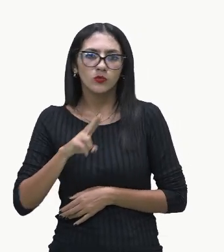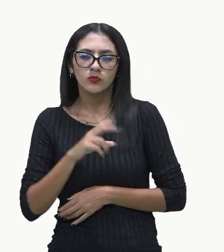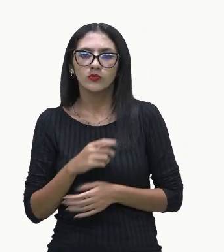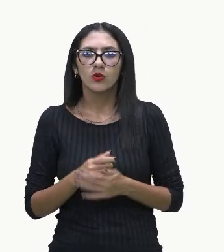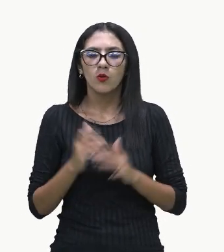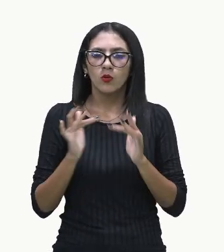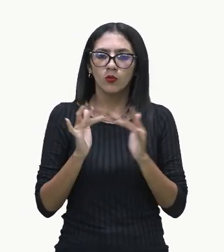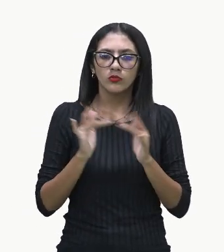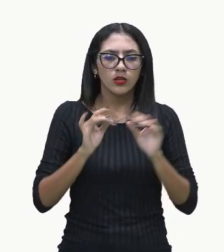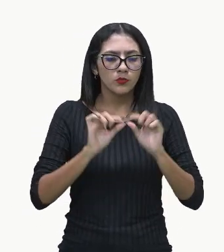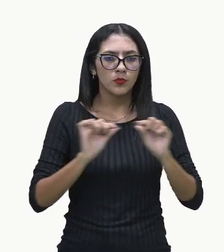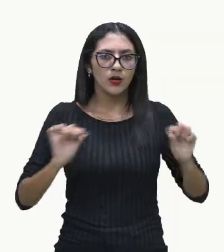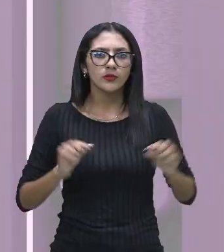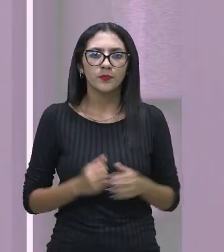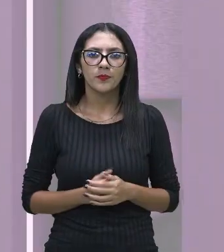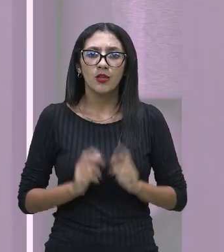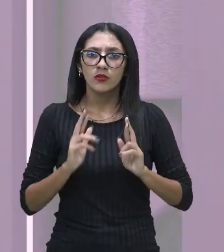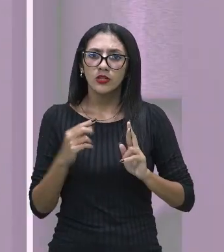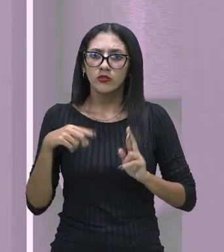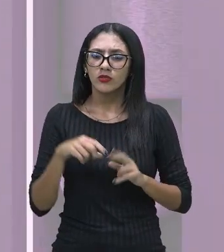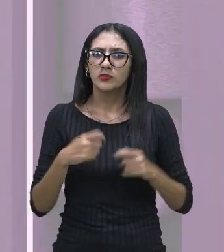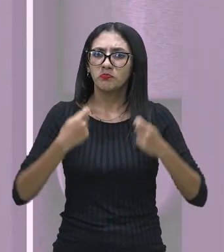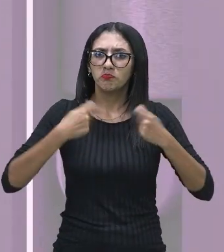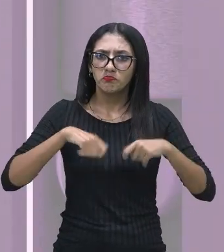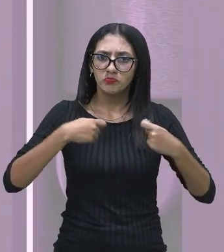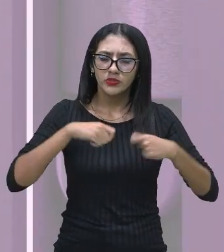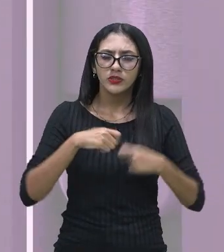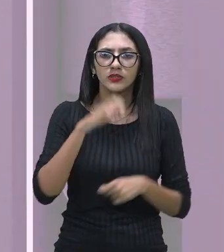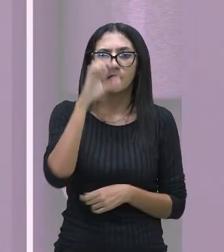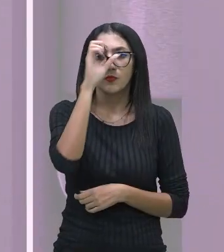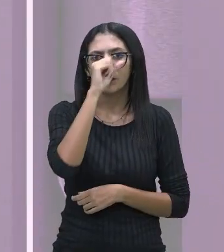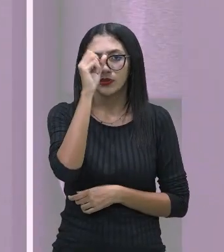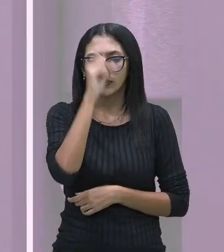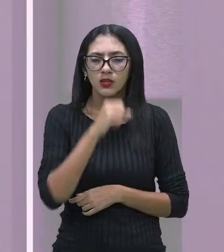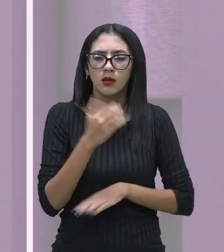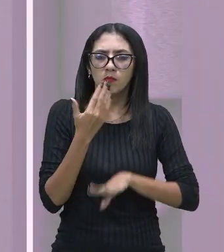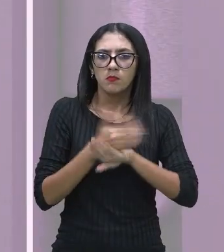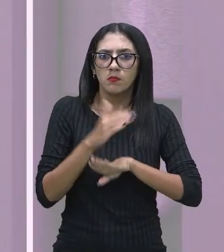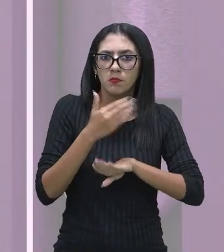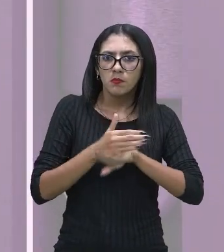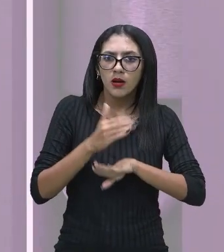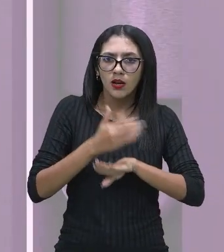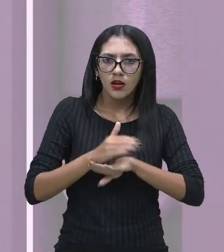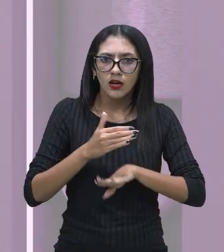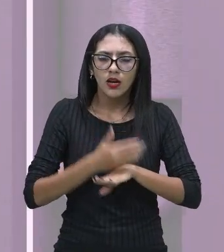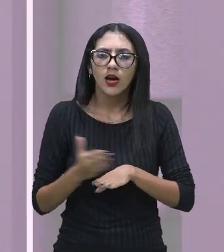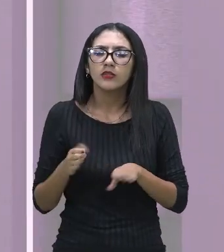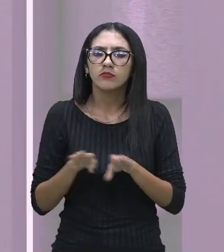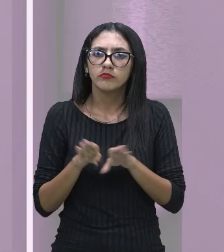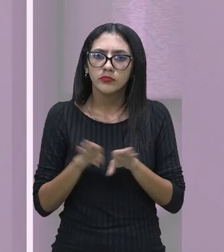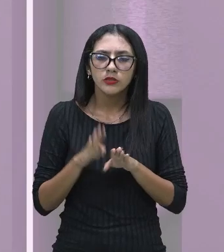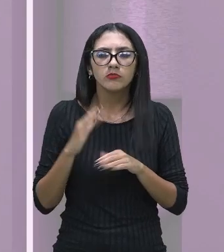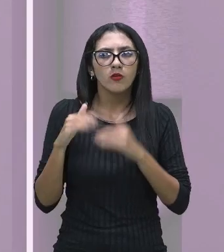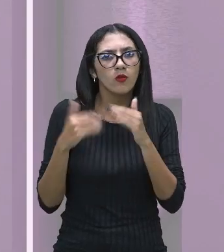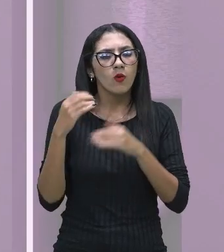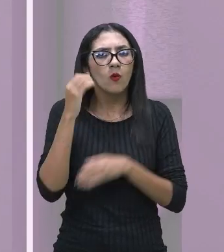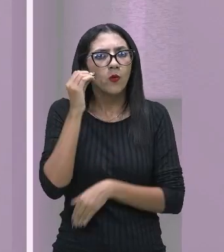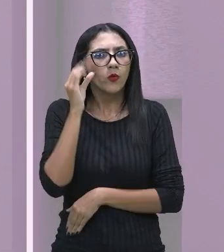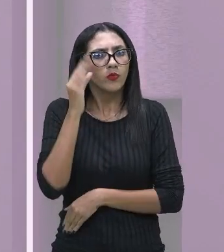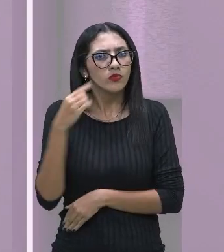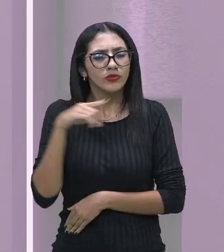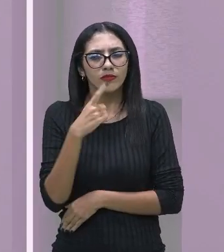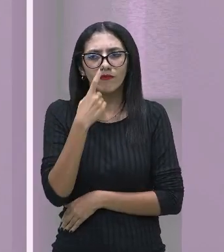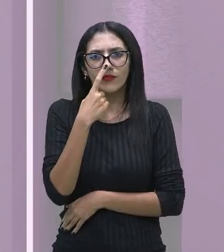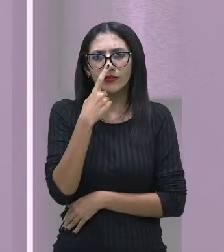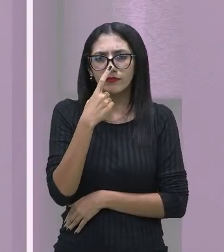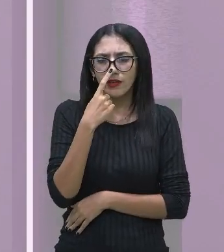que com certeza você já sentiu a necessidade aí, não é, de estar exercitando, de estar aperfeiçoando para que você tenha mais intimidade